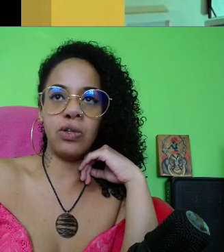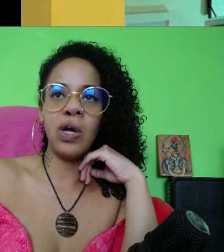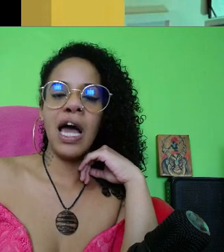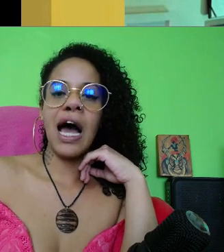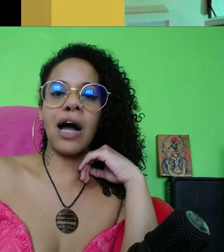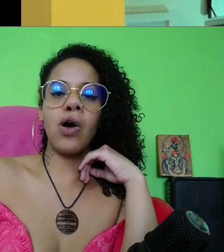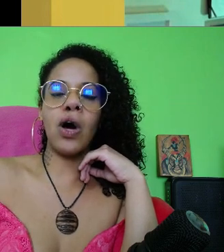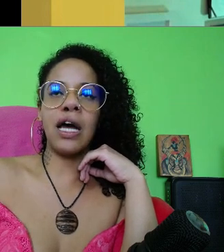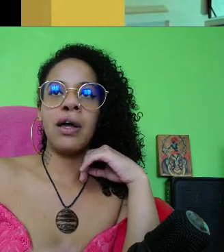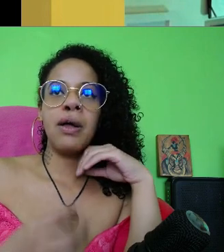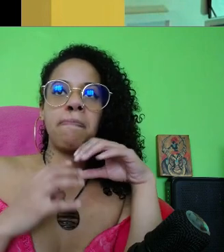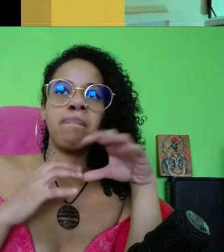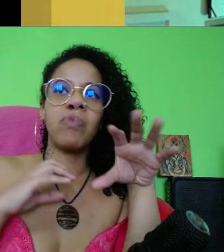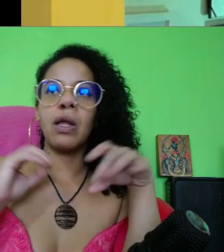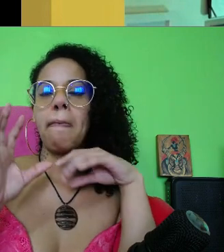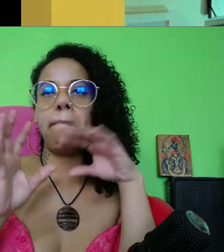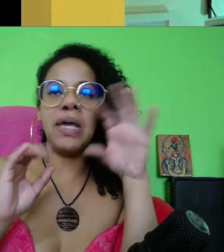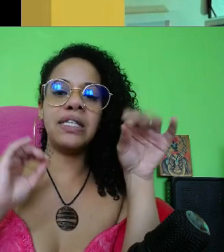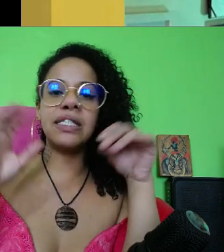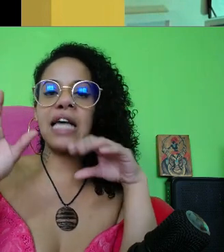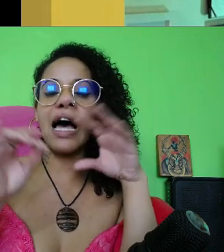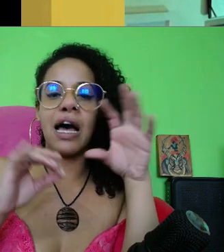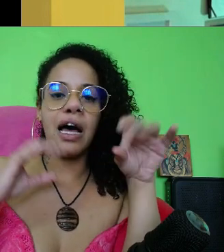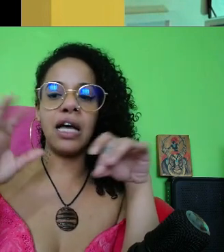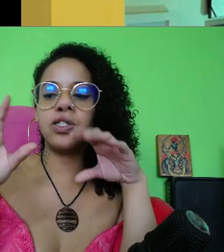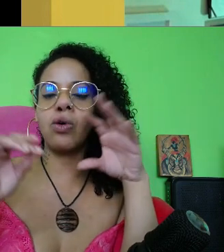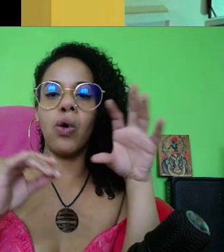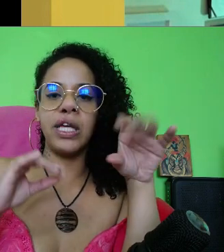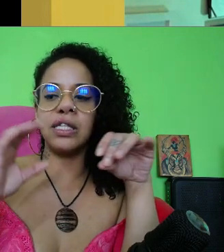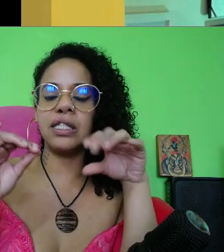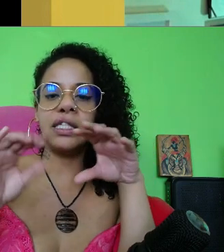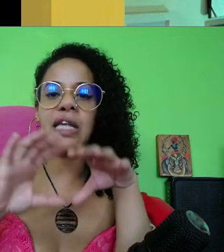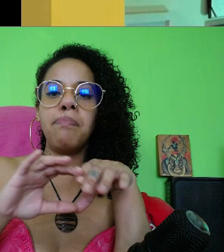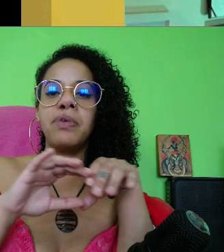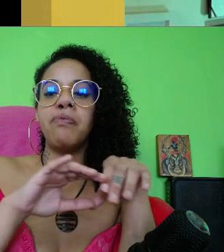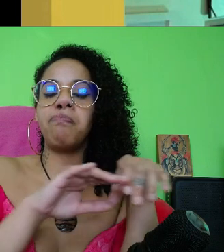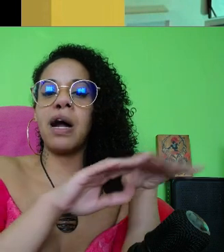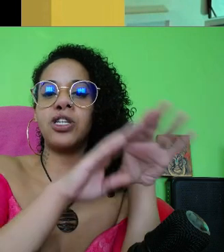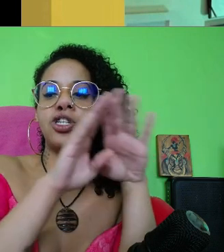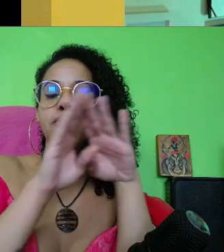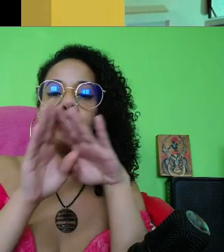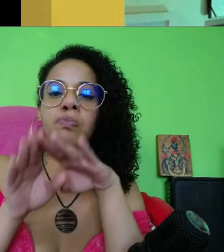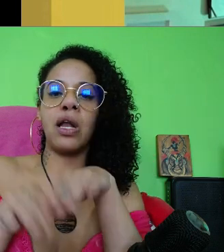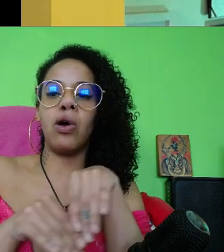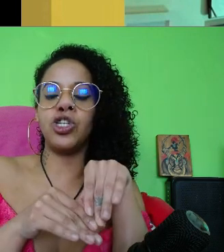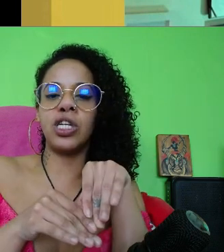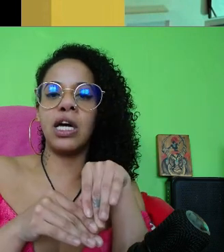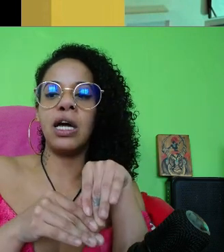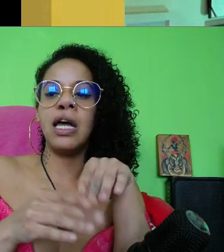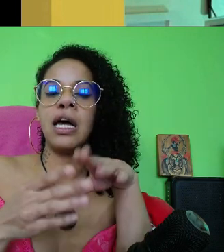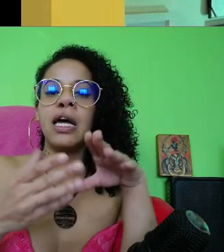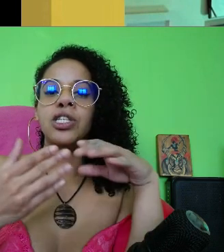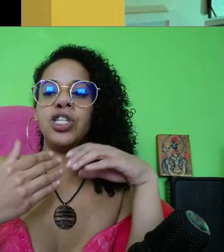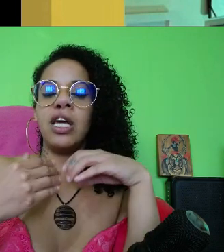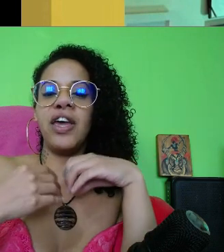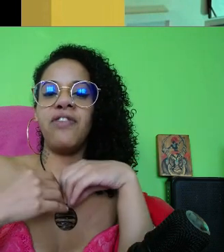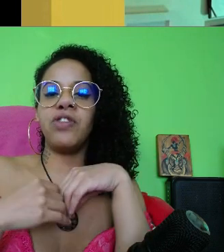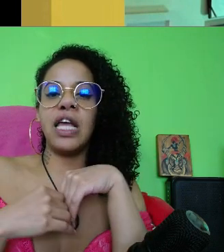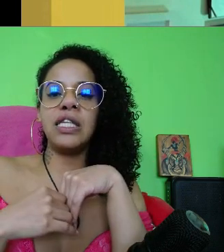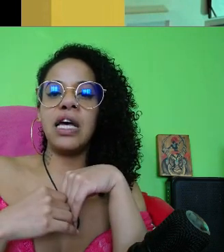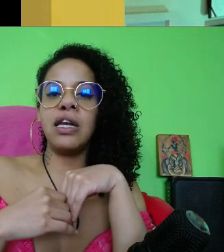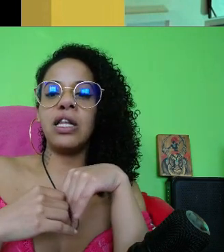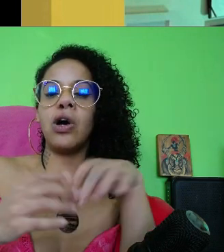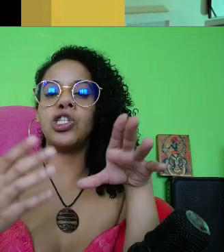extremamente válido agora pensar as coisas e sempre partir de uma lógica de